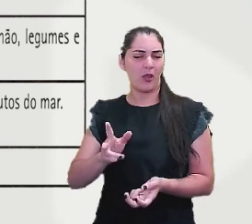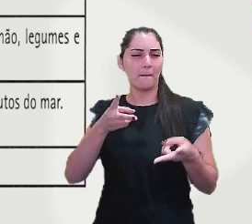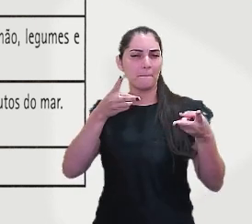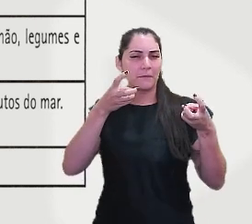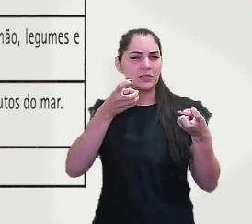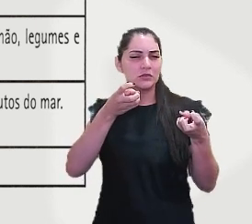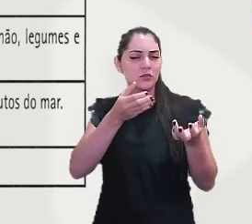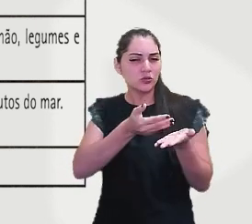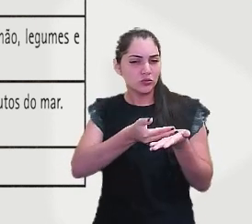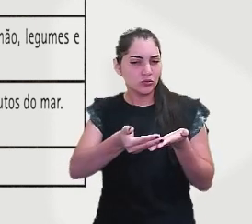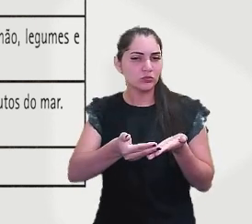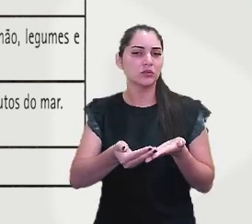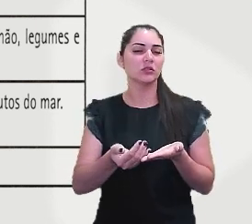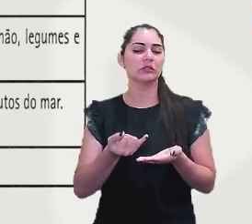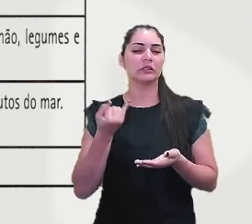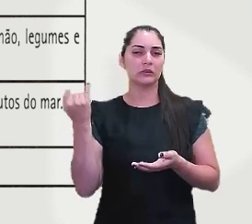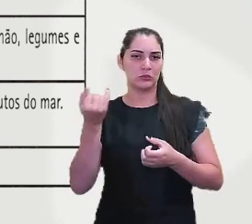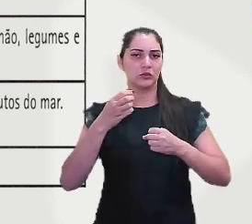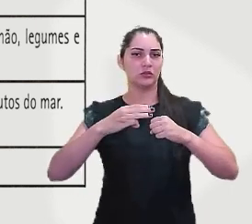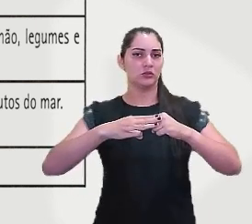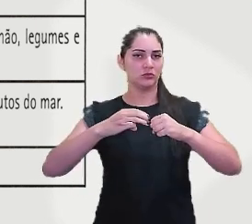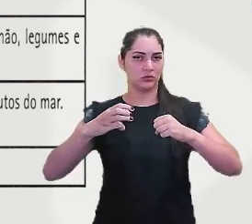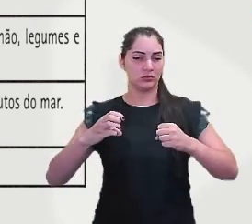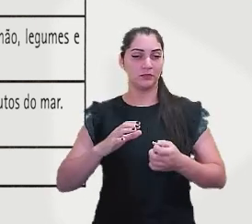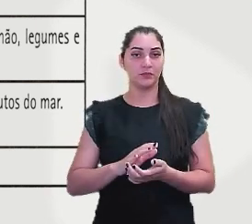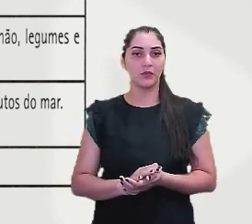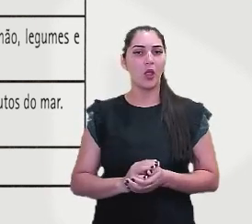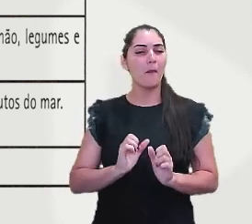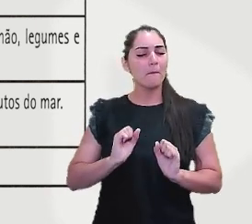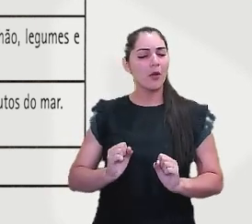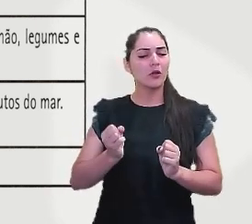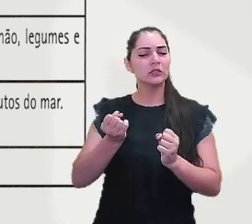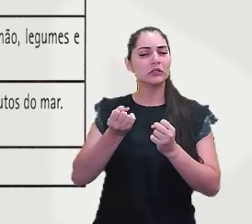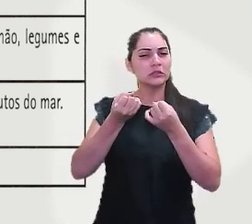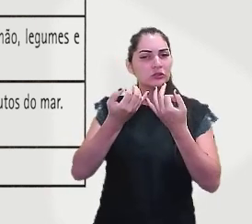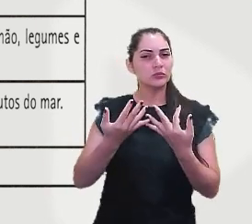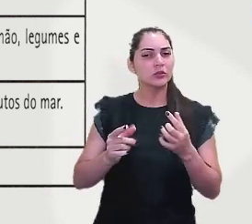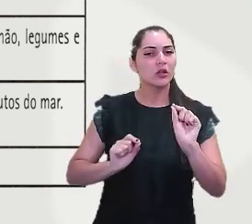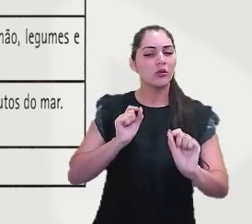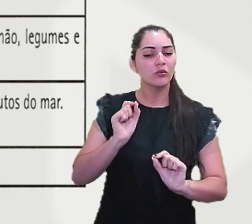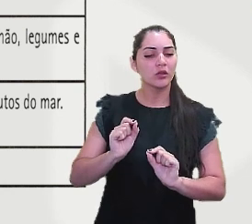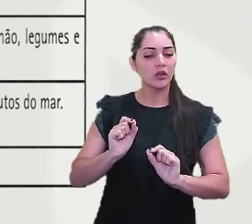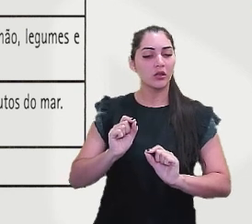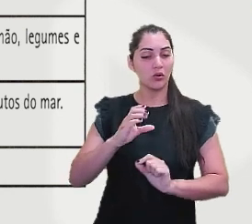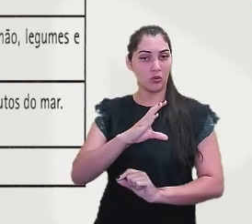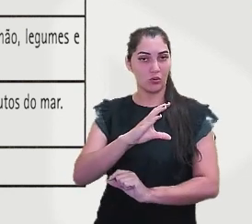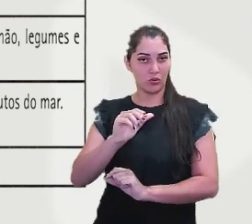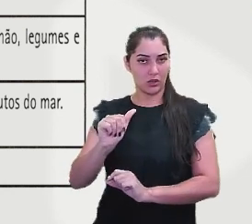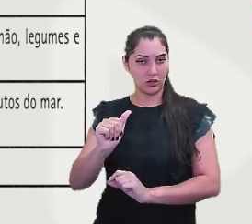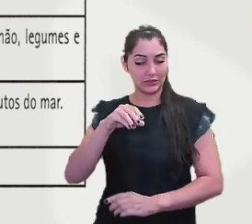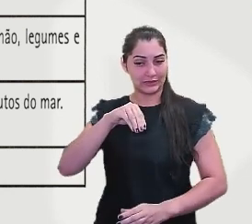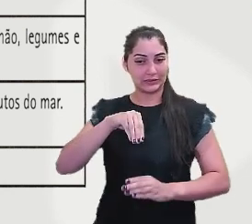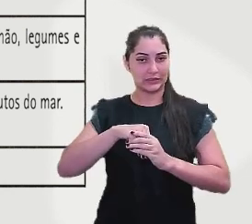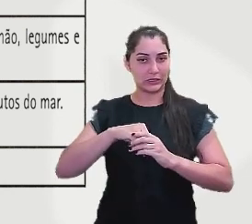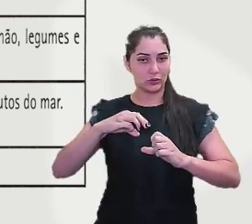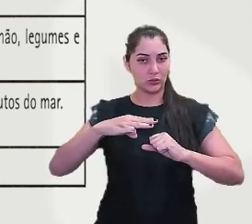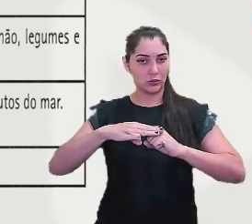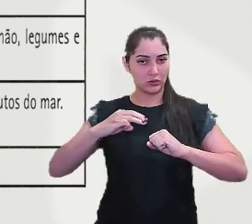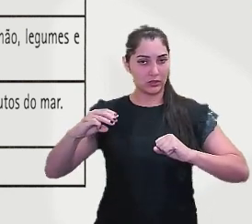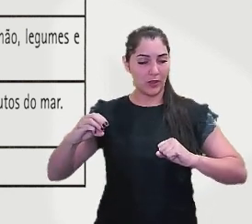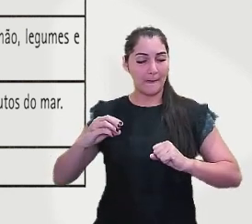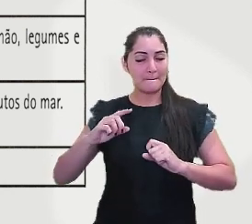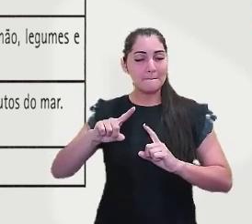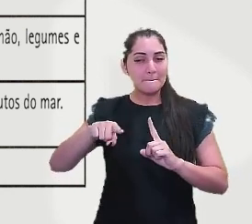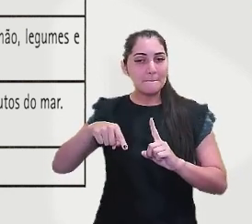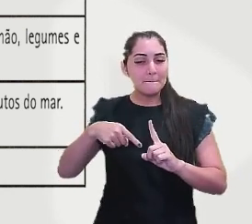dos sais minerais, mas especificamente o cálcio. A gente pode dizer que o cálcio é o sal mineral, ou tá dentro dos sais minerais mais abundantes do